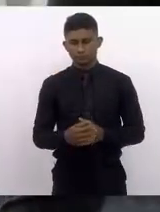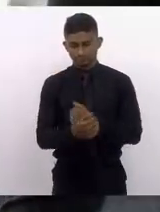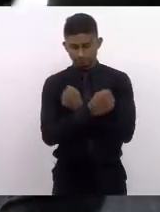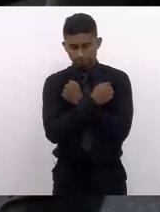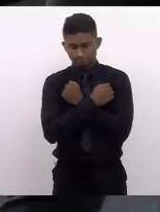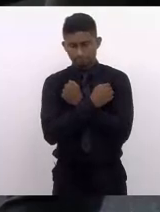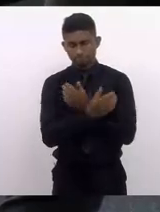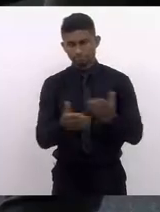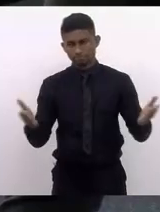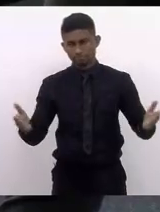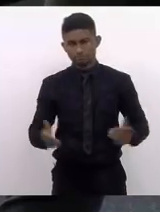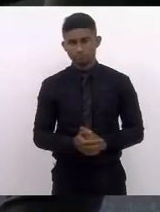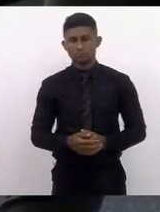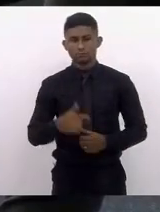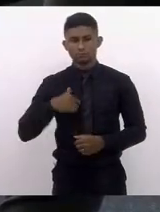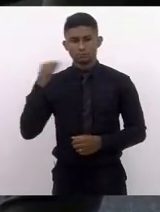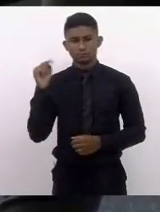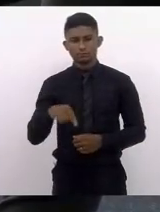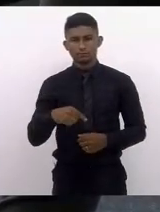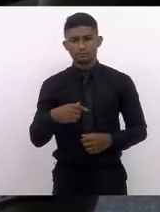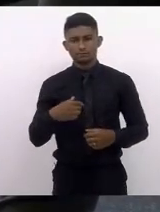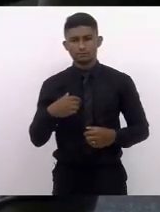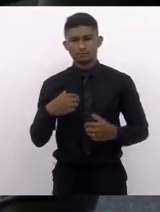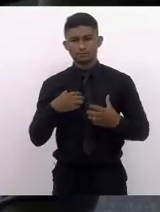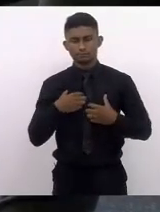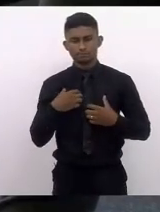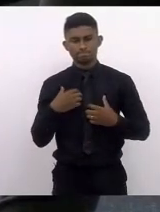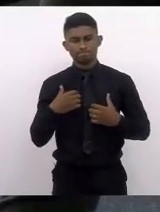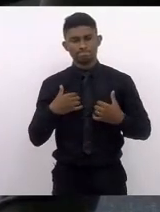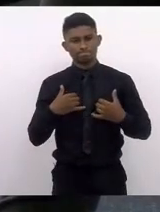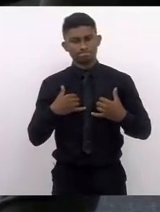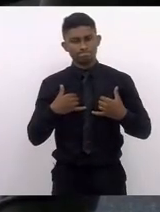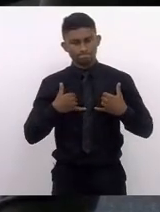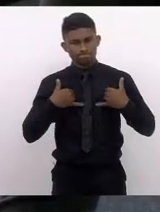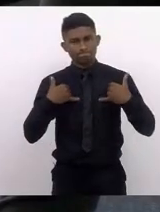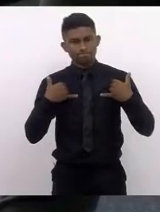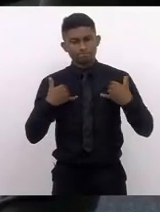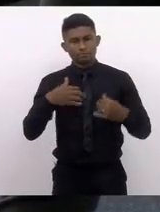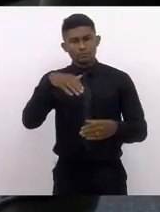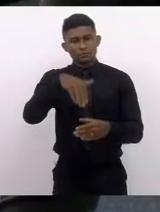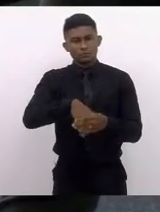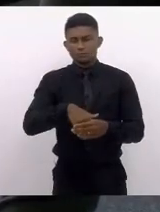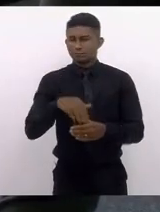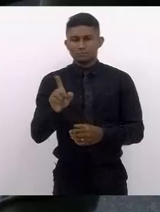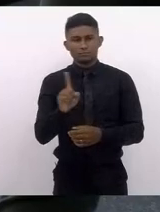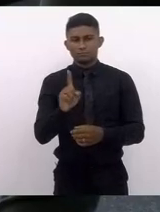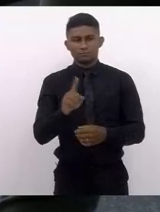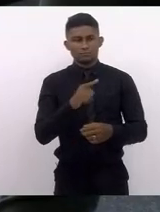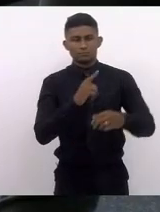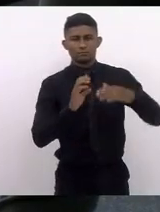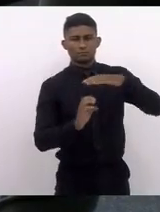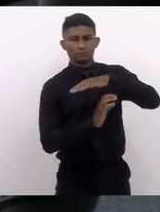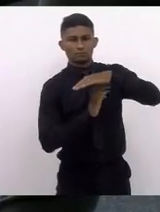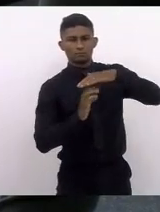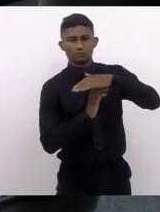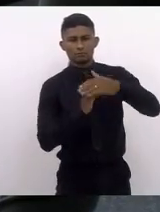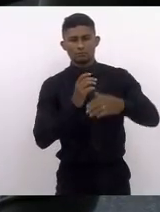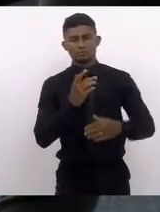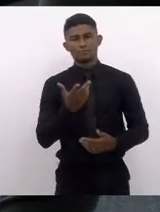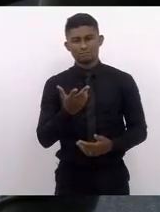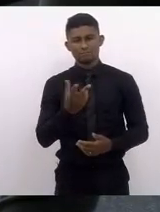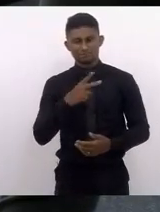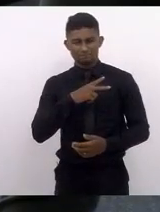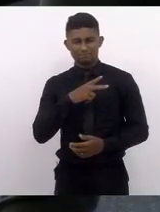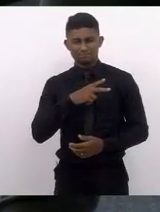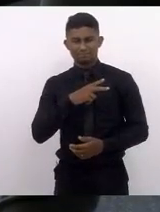que tive a honra de votar não pela privatização da Cedae e quantas